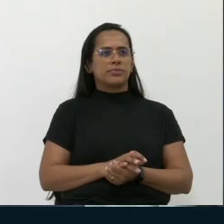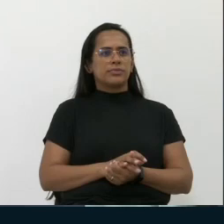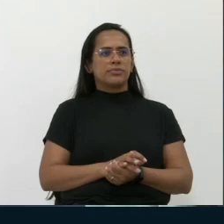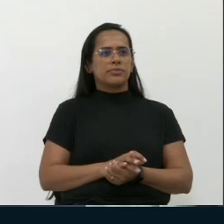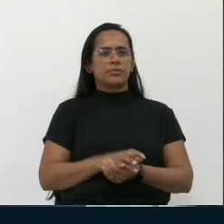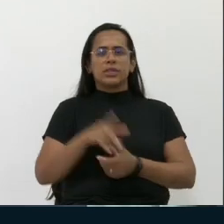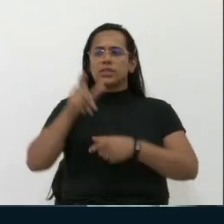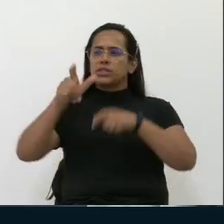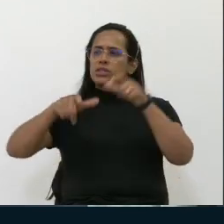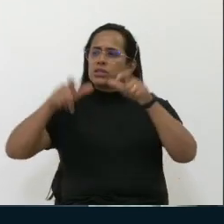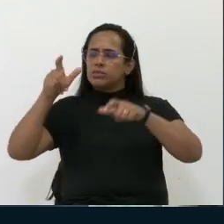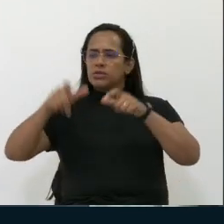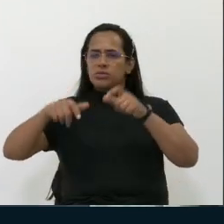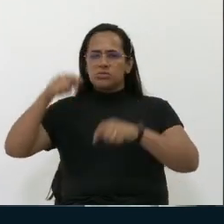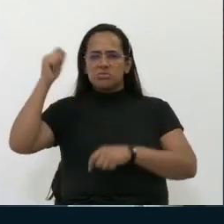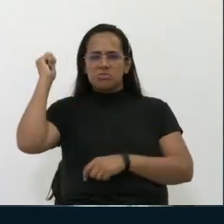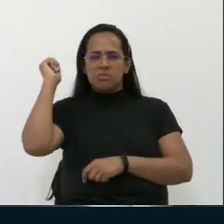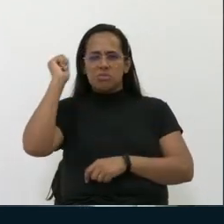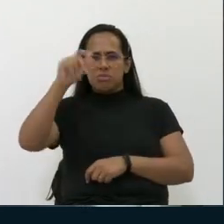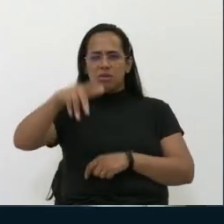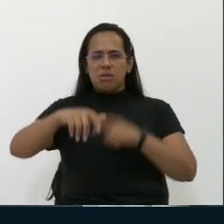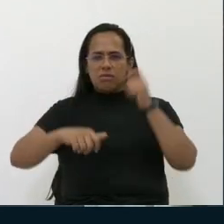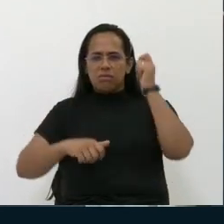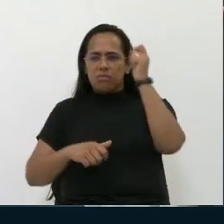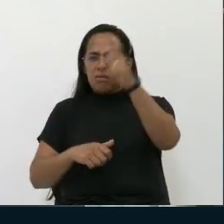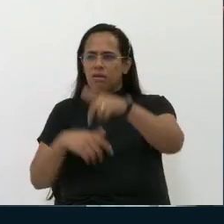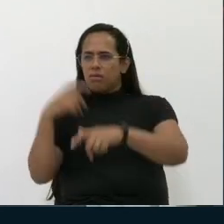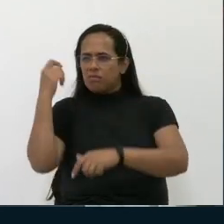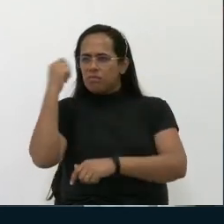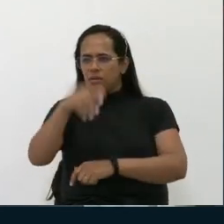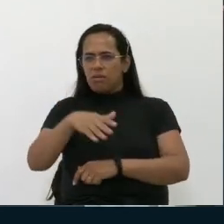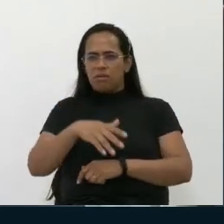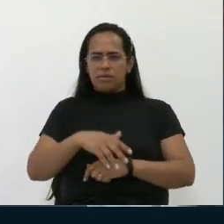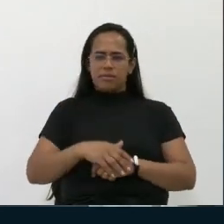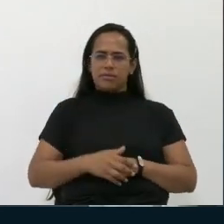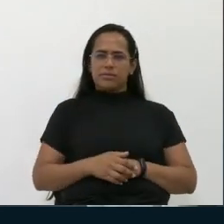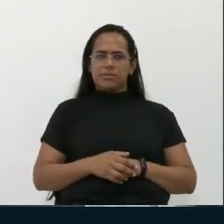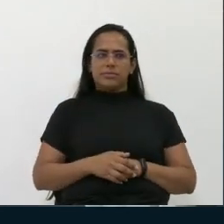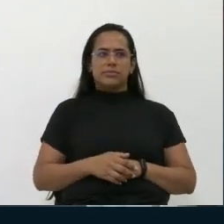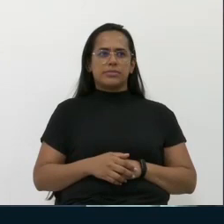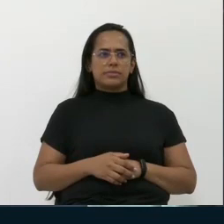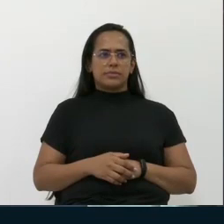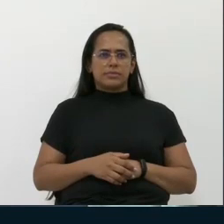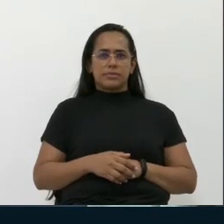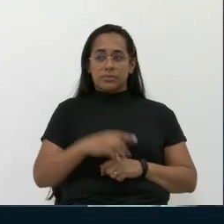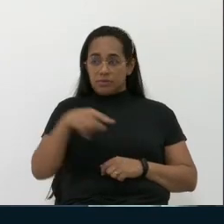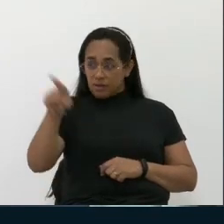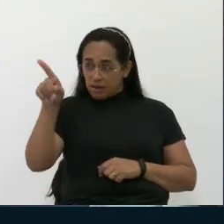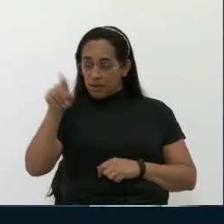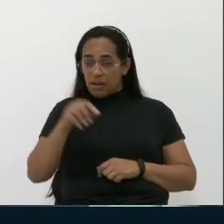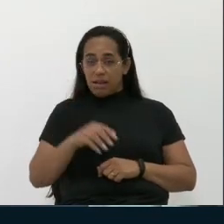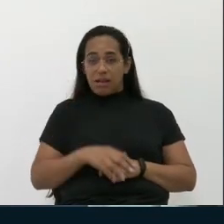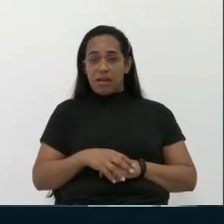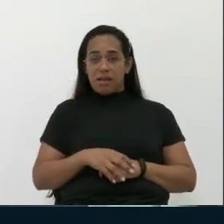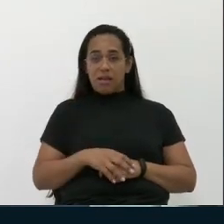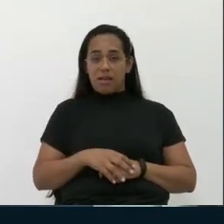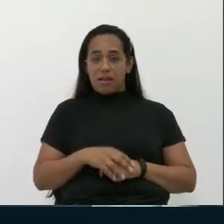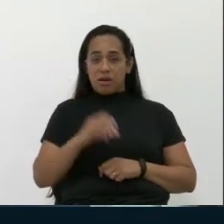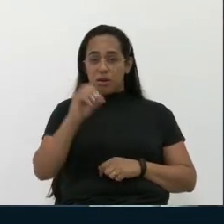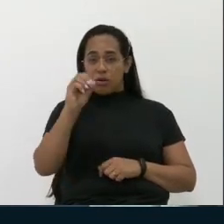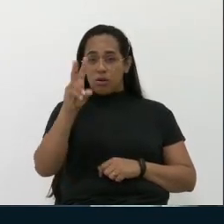coisas, que inclusive acertou o martelo aqui na galeria, né? Vai lá acertar lá ovo no presidente